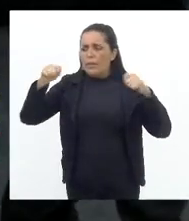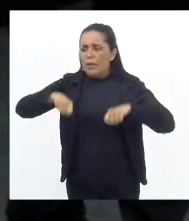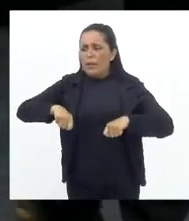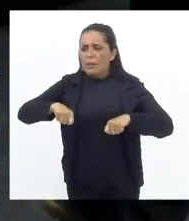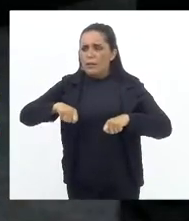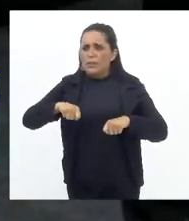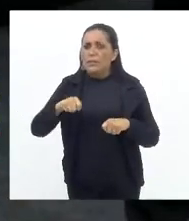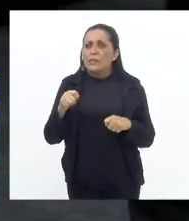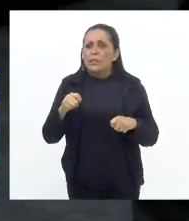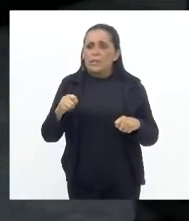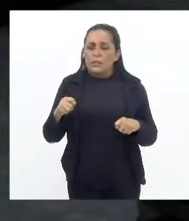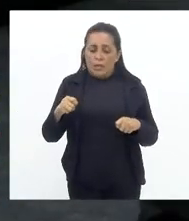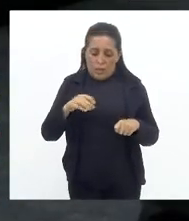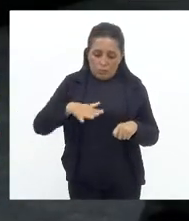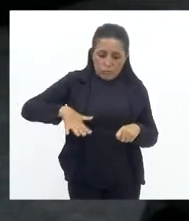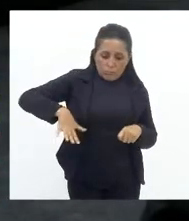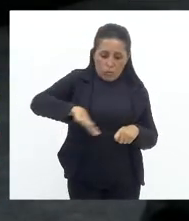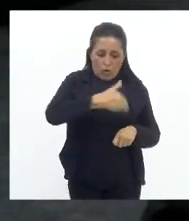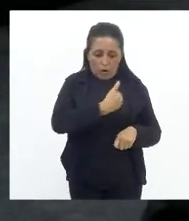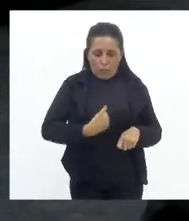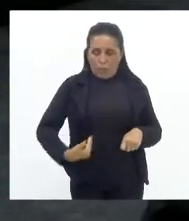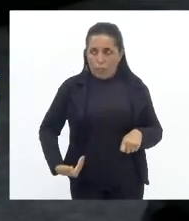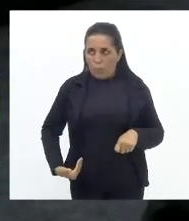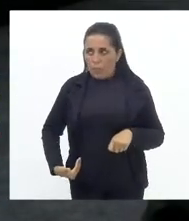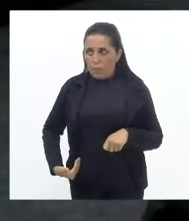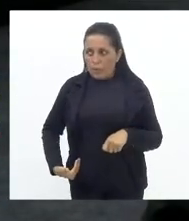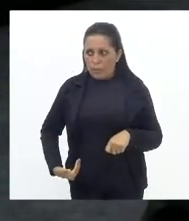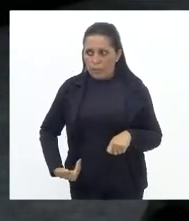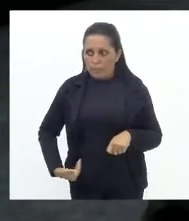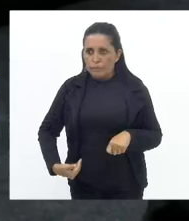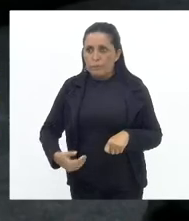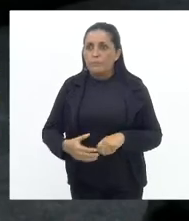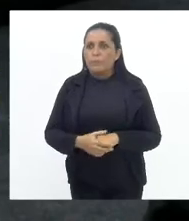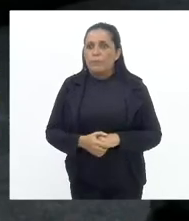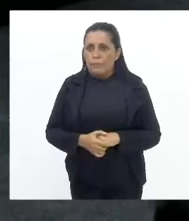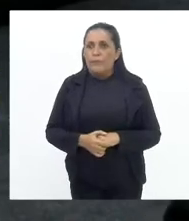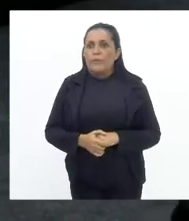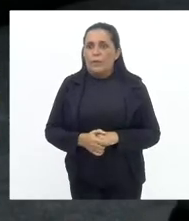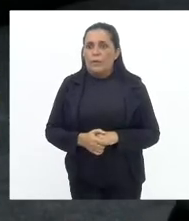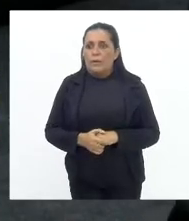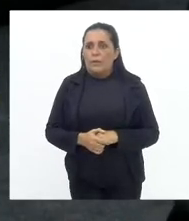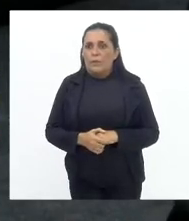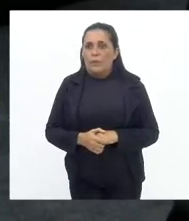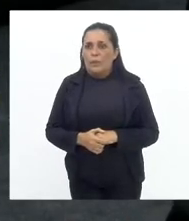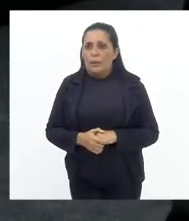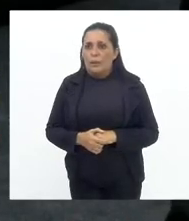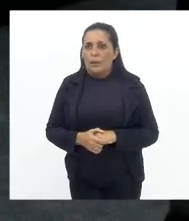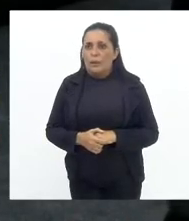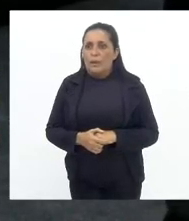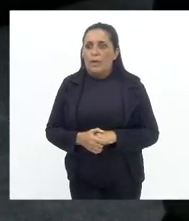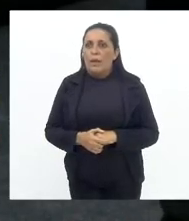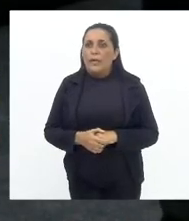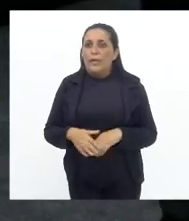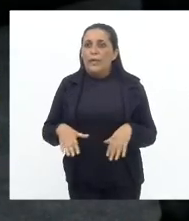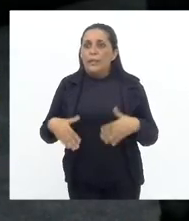começou Acionar ferros-velhos e de repente teve uma pequena parado É